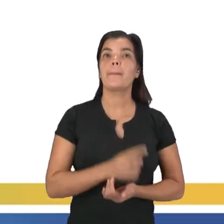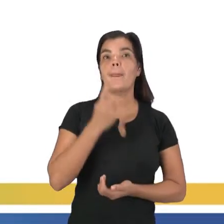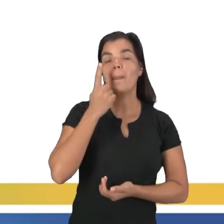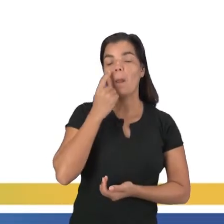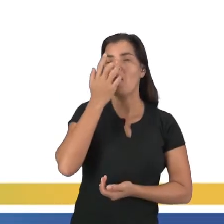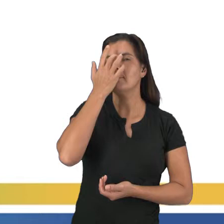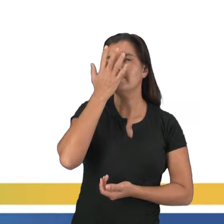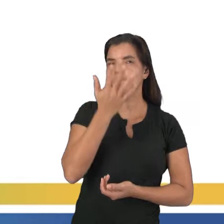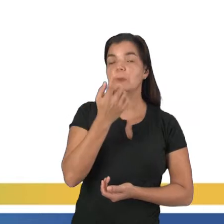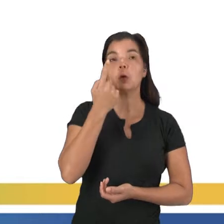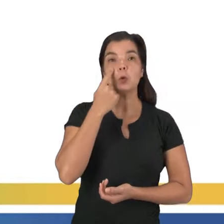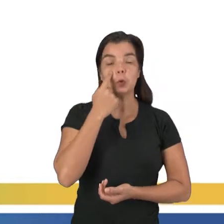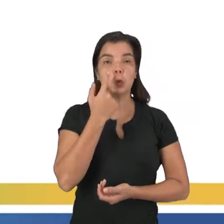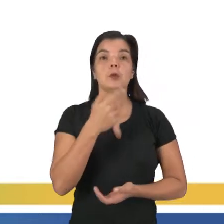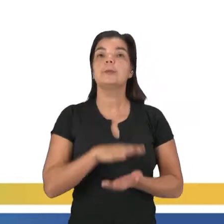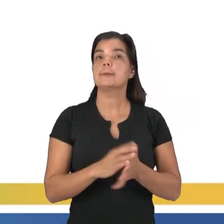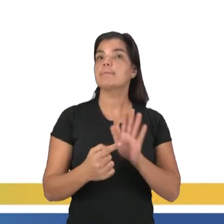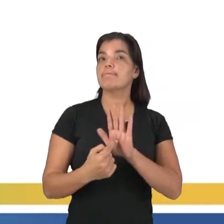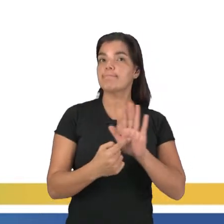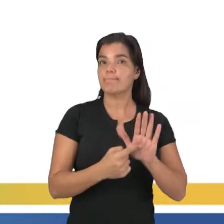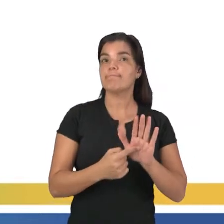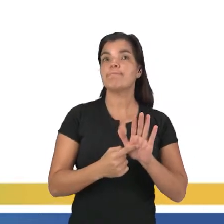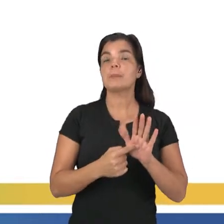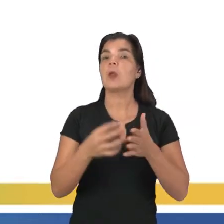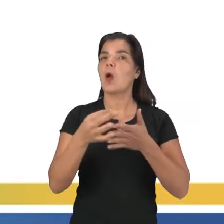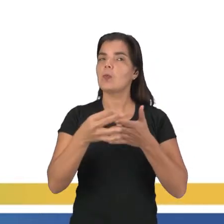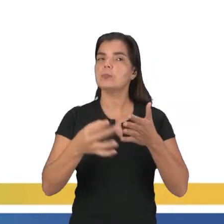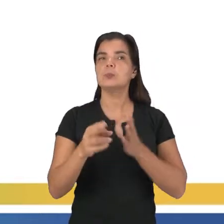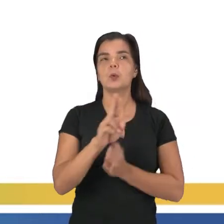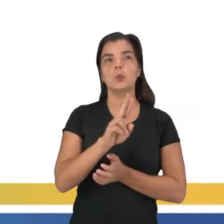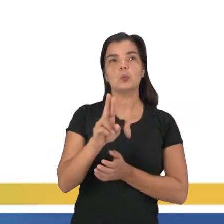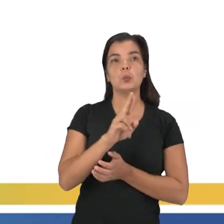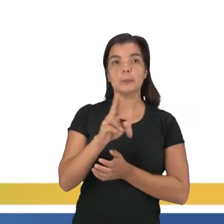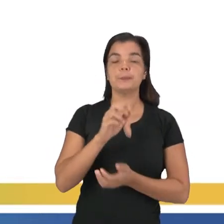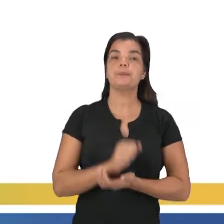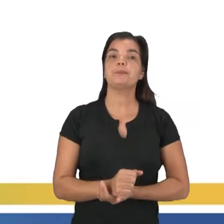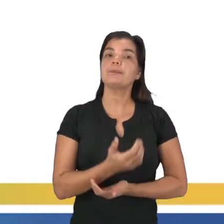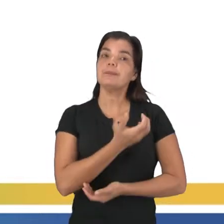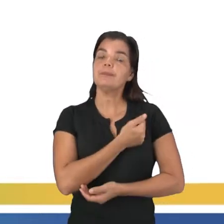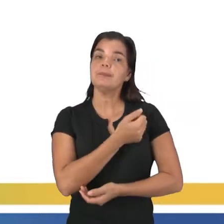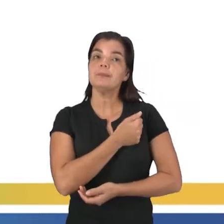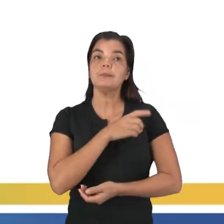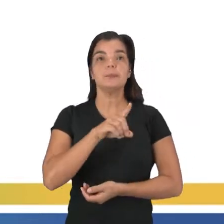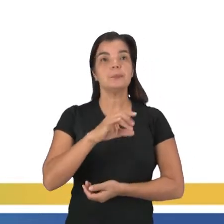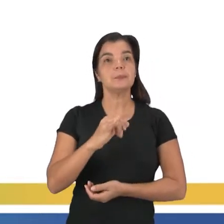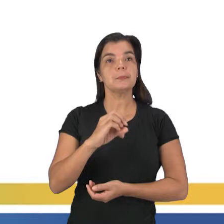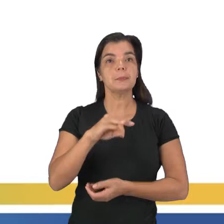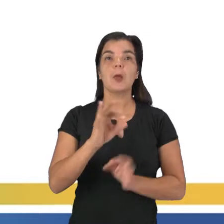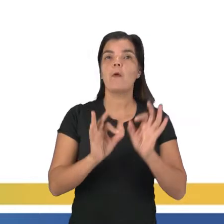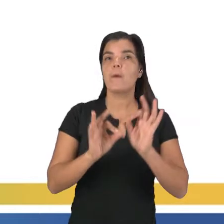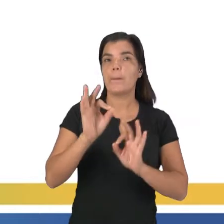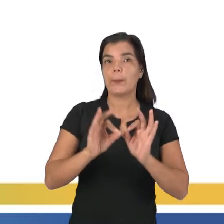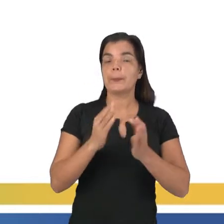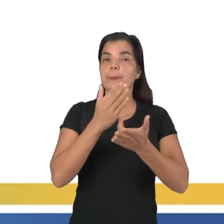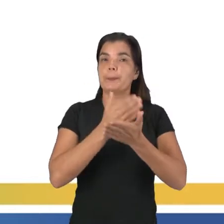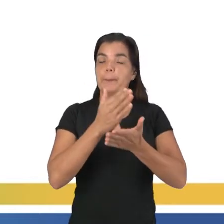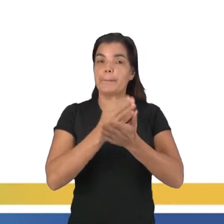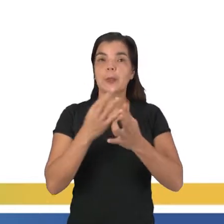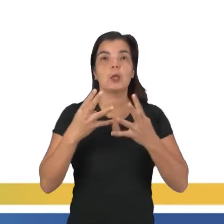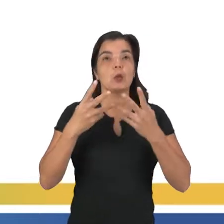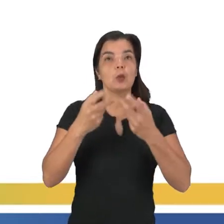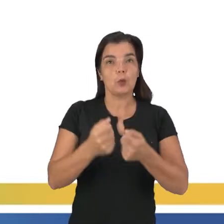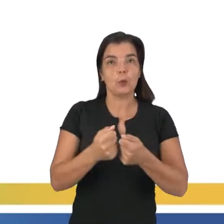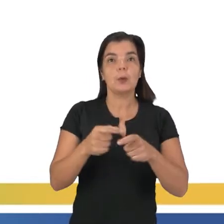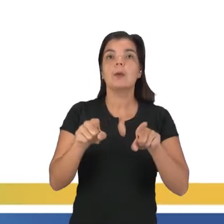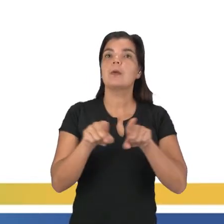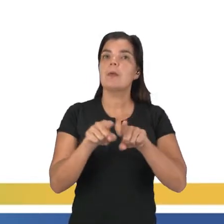fim de facilitar as definições que virão a seguir, estabelecemos algumas nomenclaturas. O número decimal é formado por sua